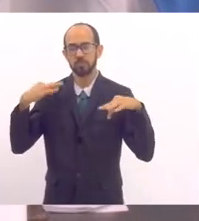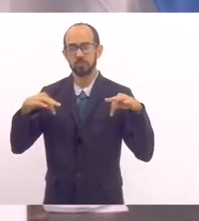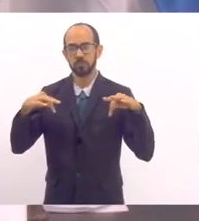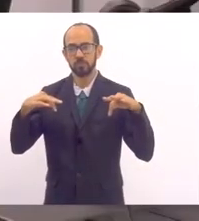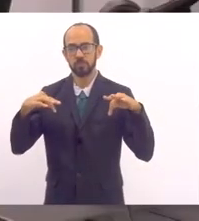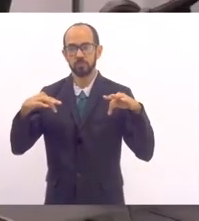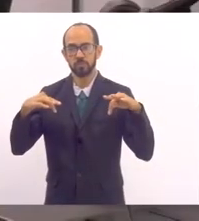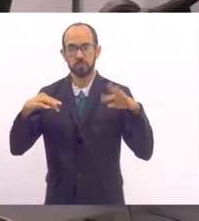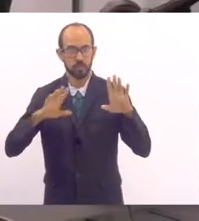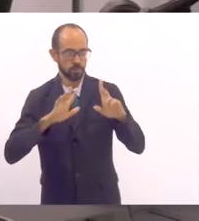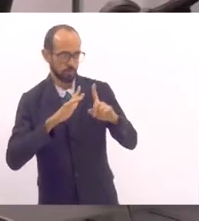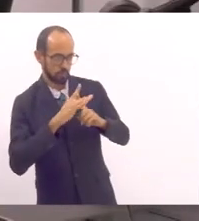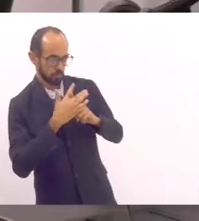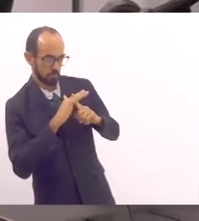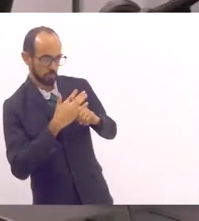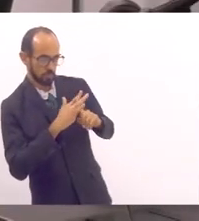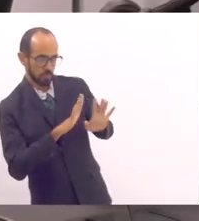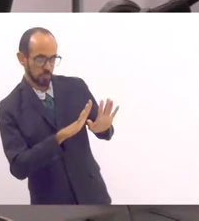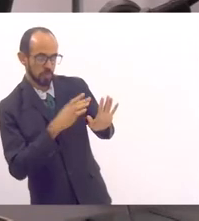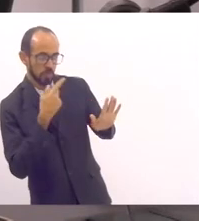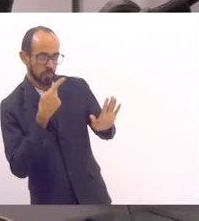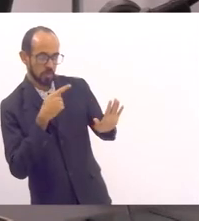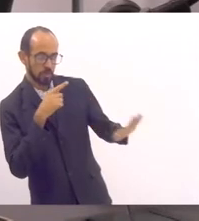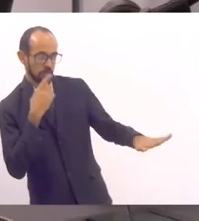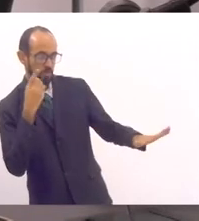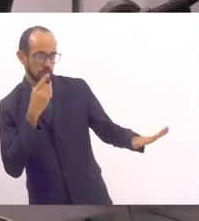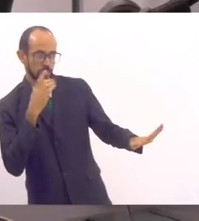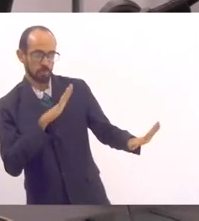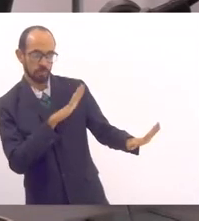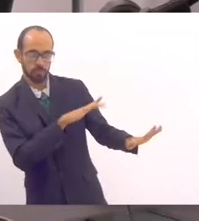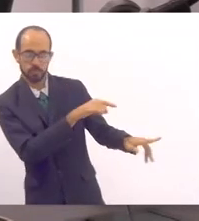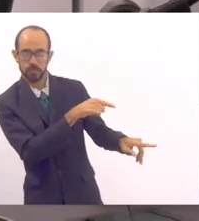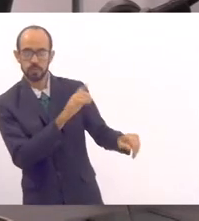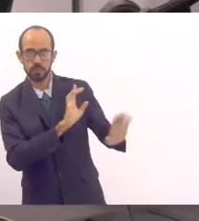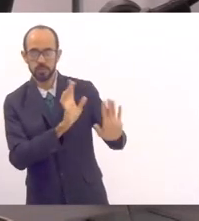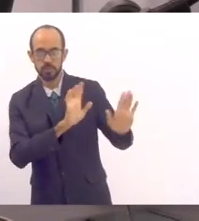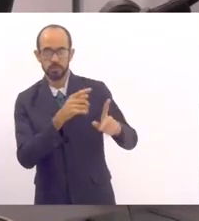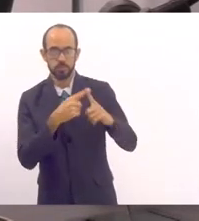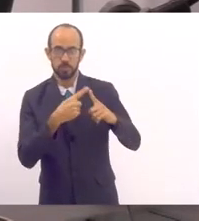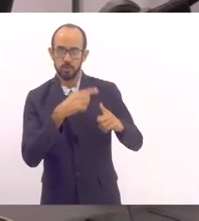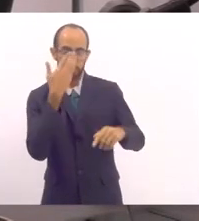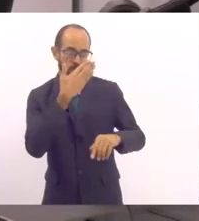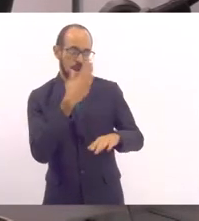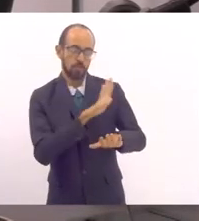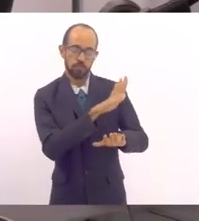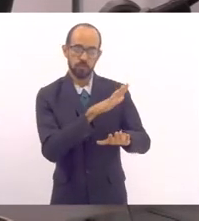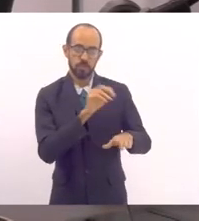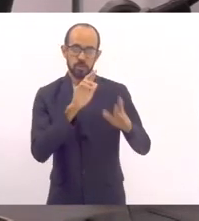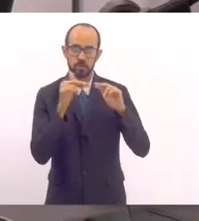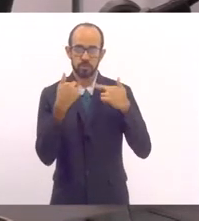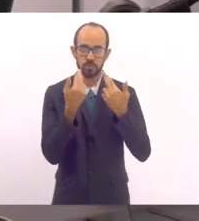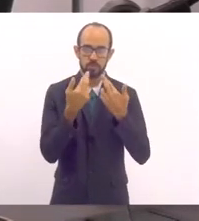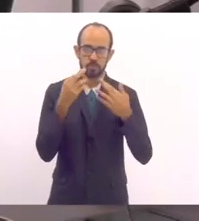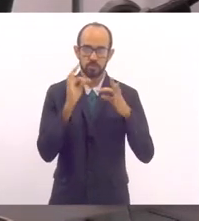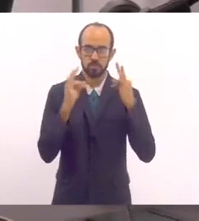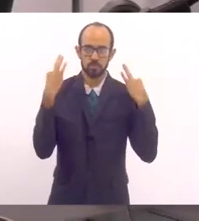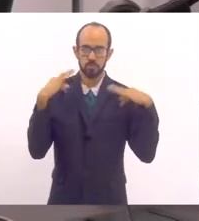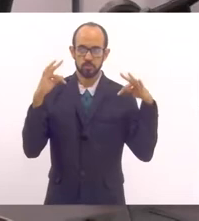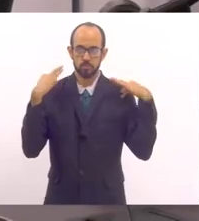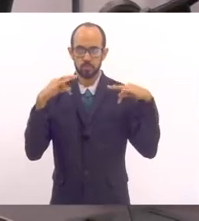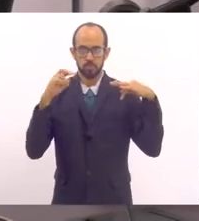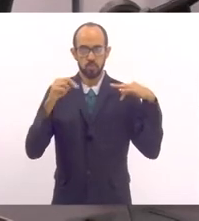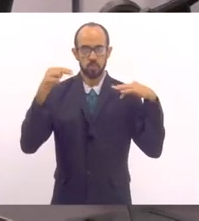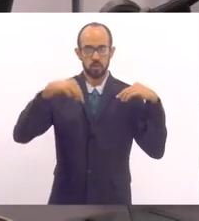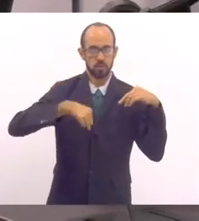só fazer disse, uma correção. Eu, em nenhum momento, falei que é deputado. Não, até porque eu nunca eu vi batendo senhor... nas reuniões do Conselho de Turismo, aqui. Eu não